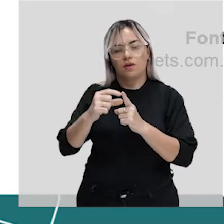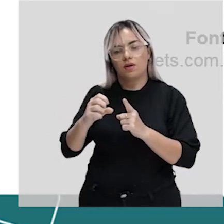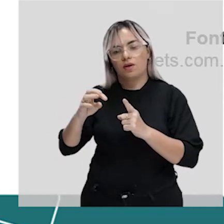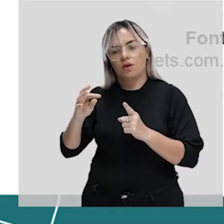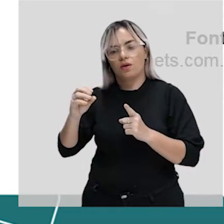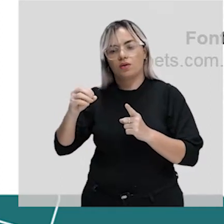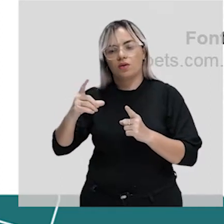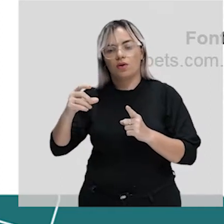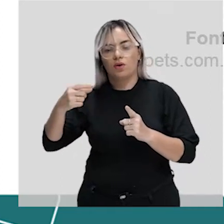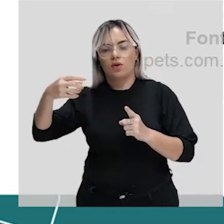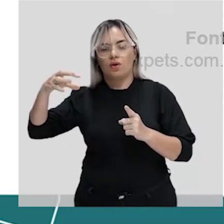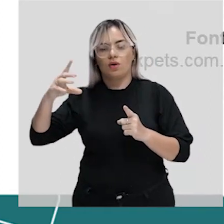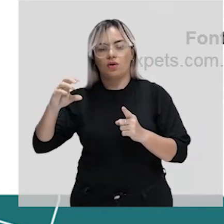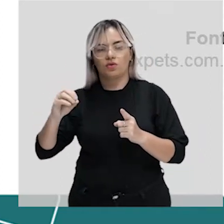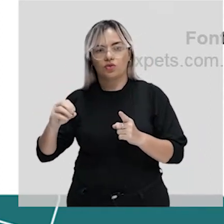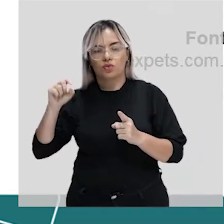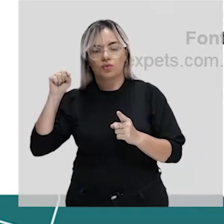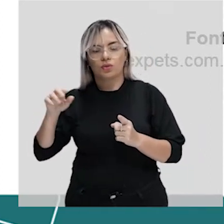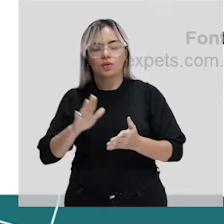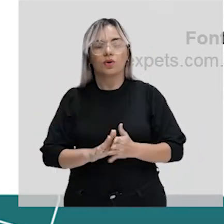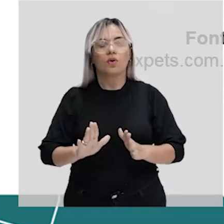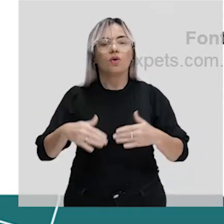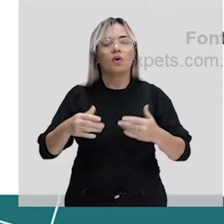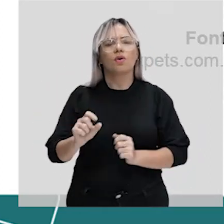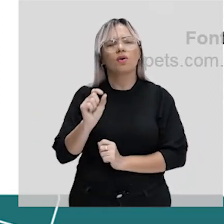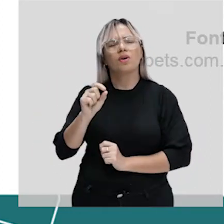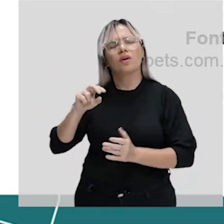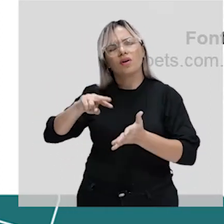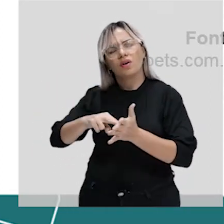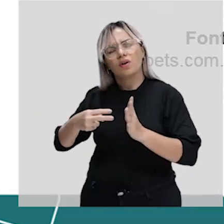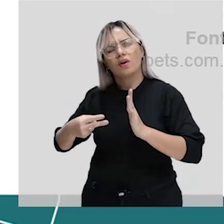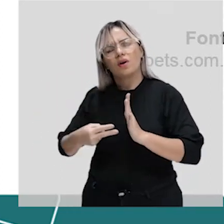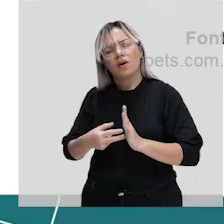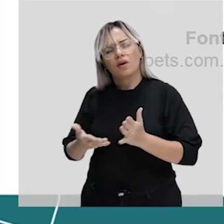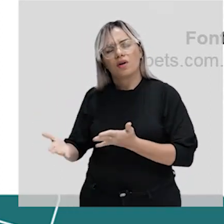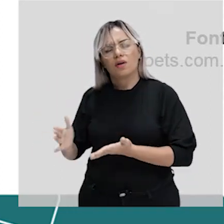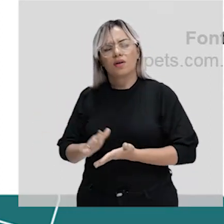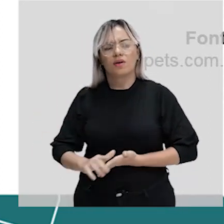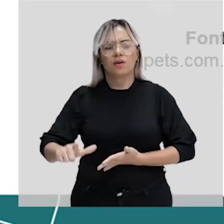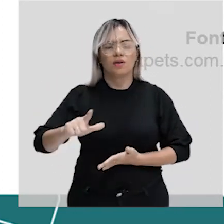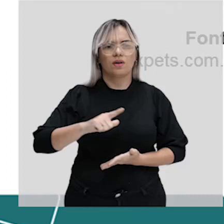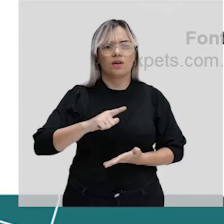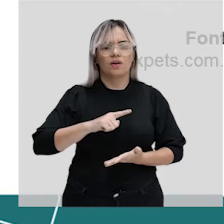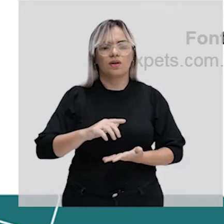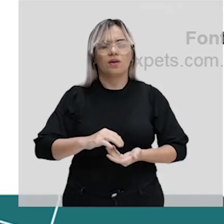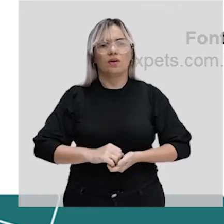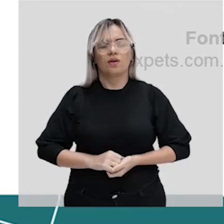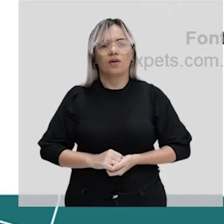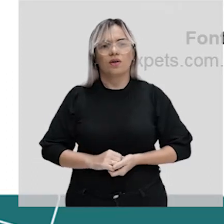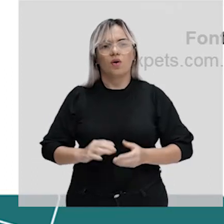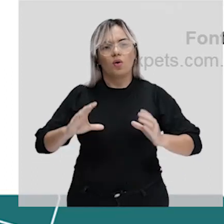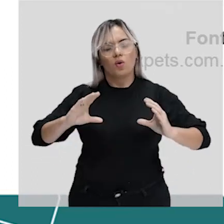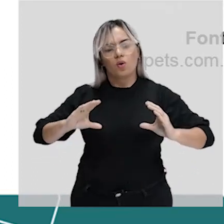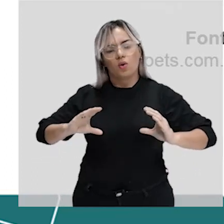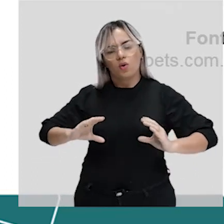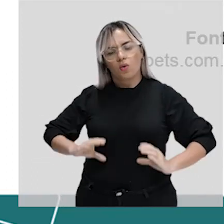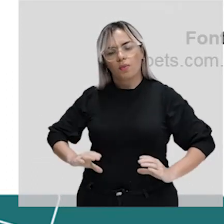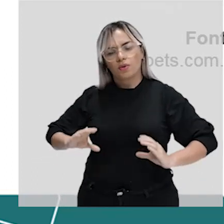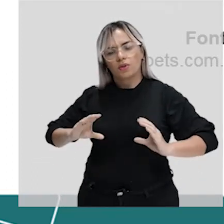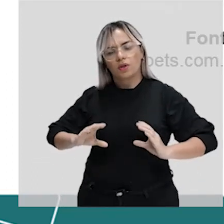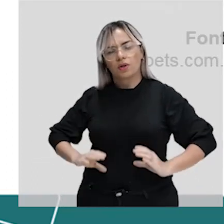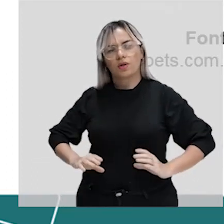isolamento etológico. O que esse isolamento ele tem a ver? Ele vai significar? Tem a ver com o comportamento,